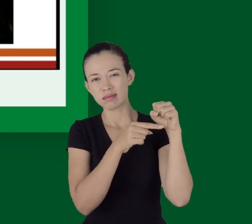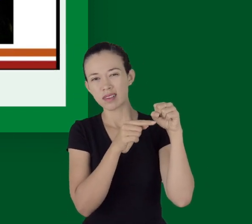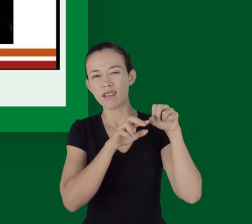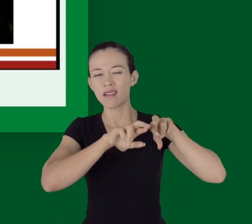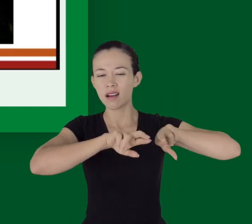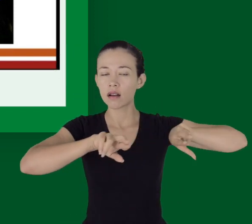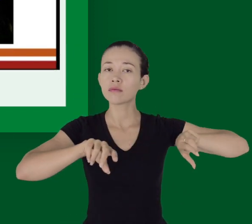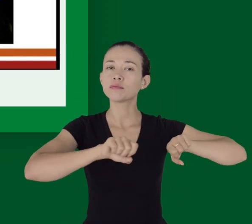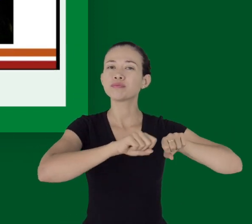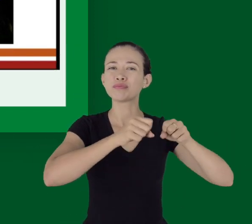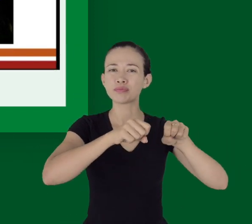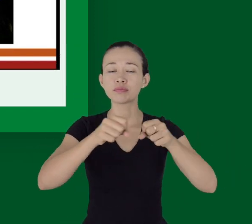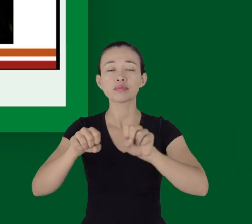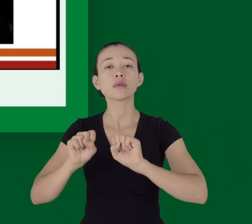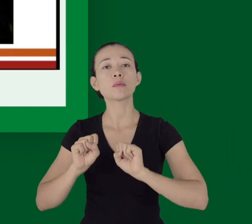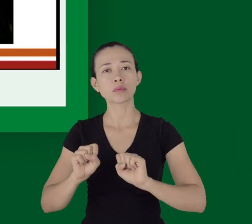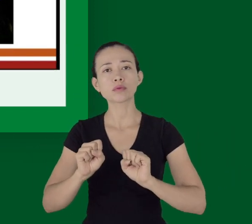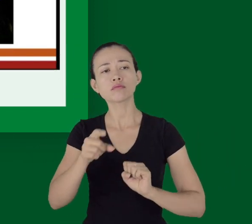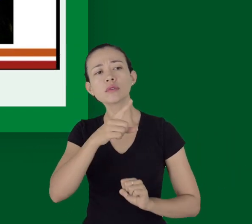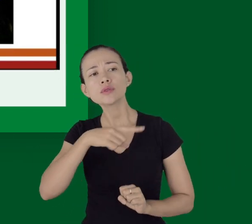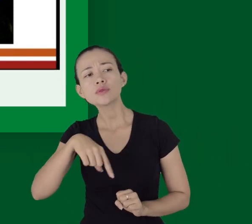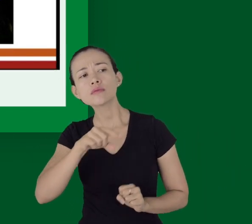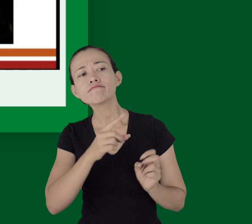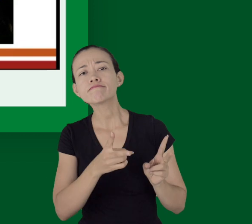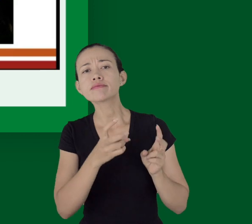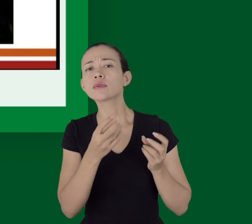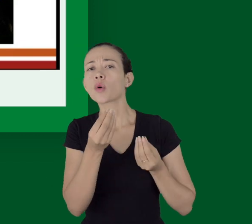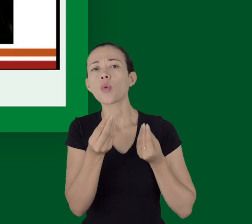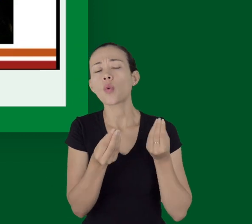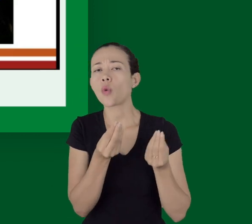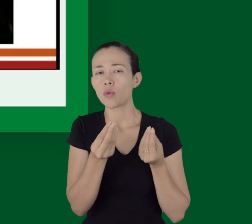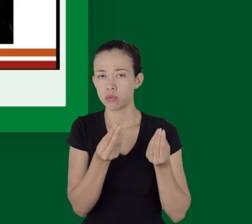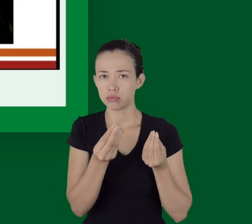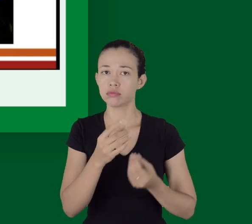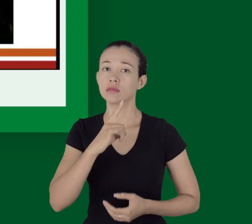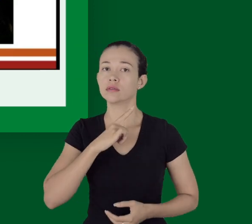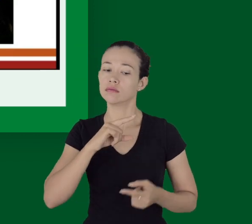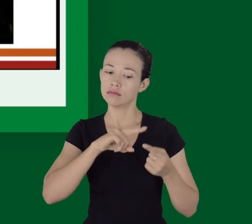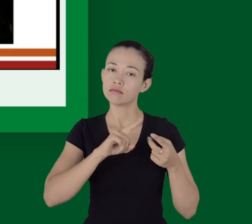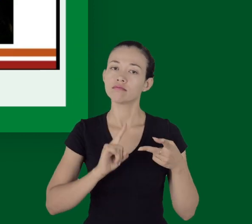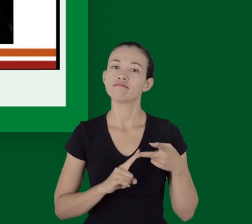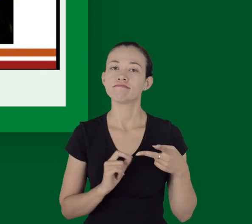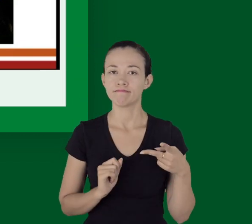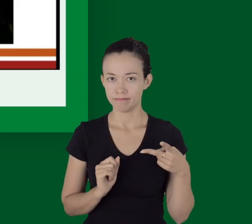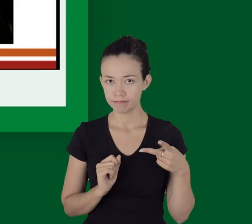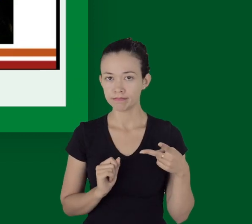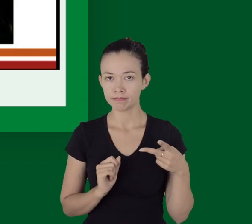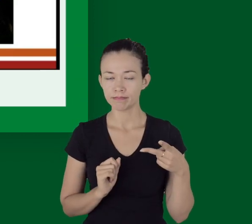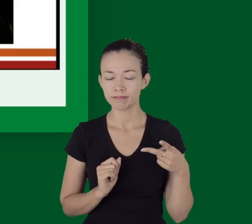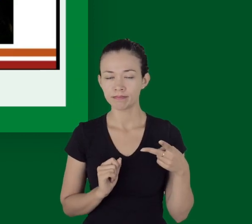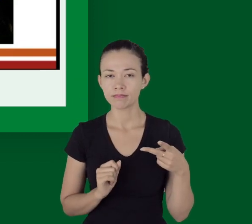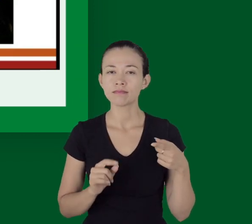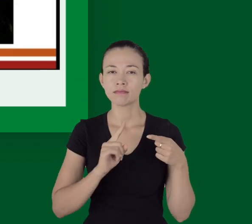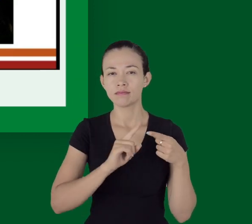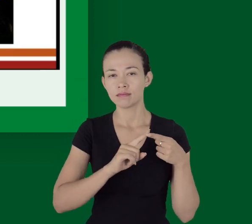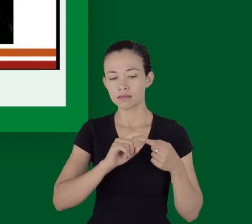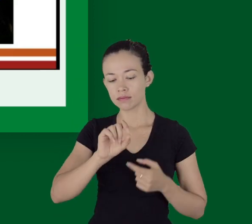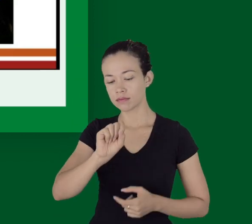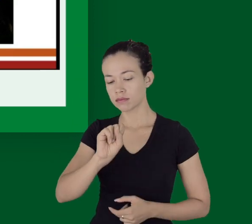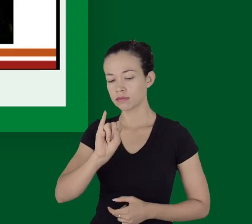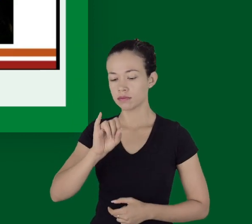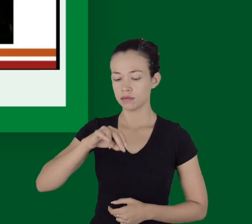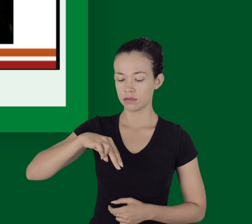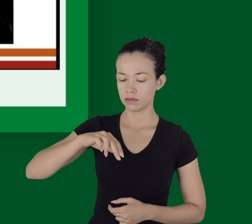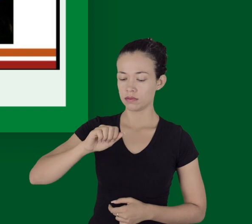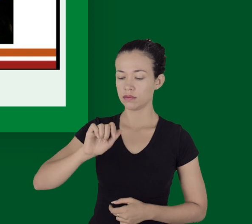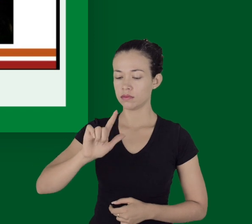pode evoluir com dois sinais clássicos, que normalmente a gente não alcança isso no pré-hospitalar. O sinal de Bakker, que